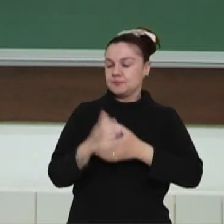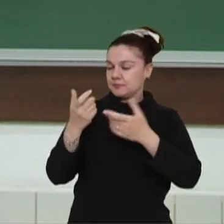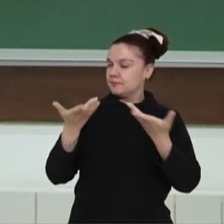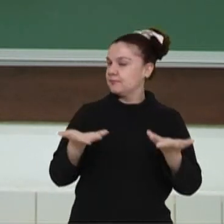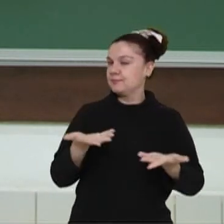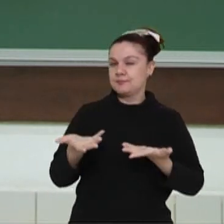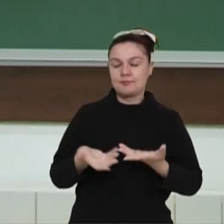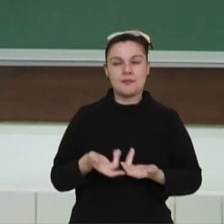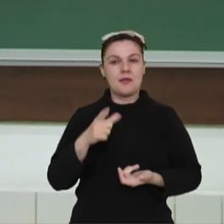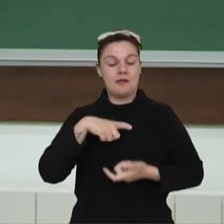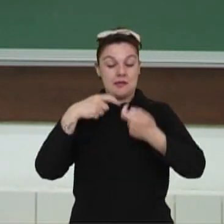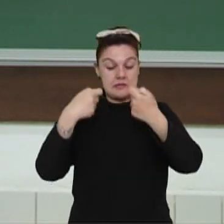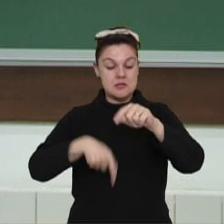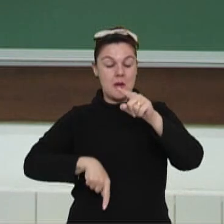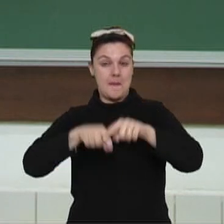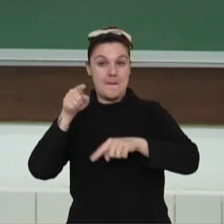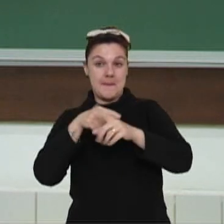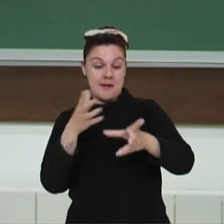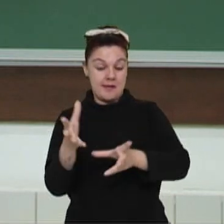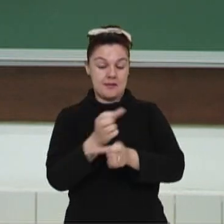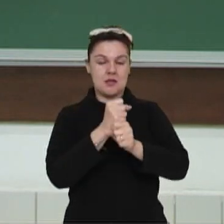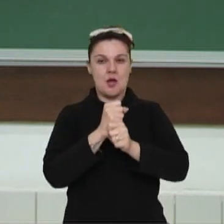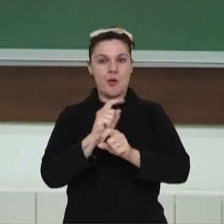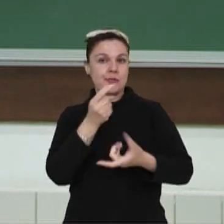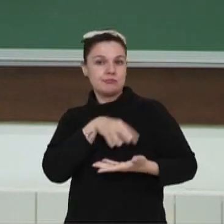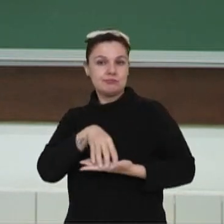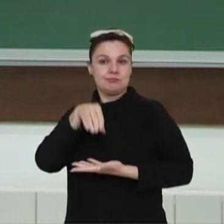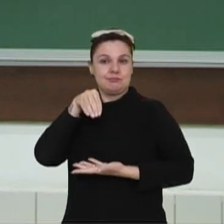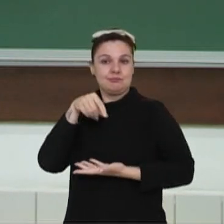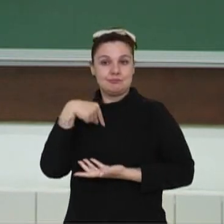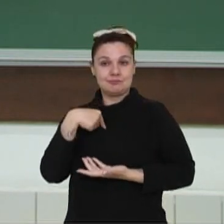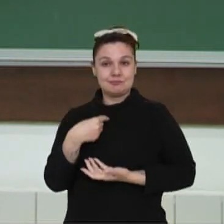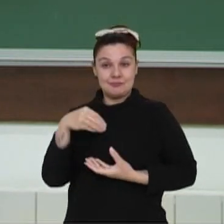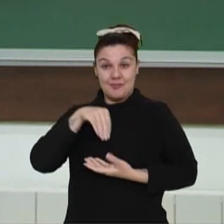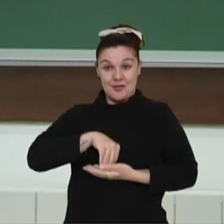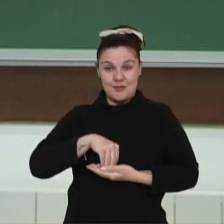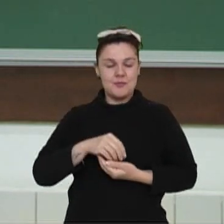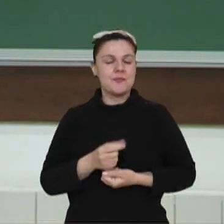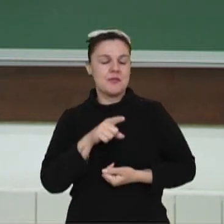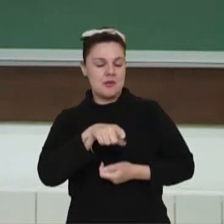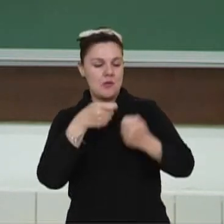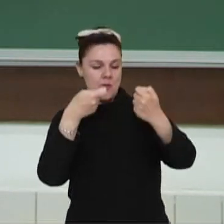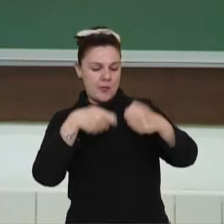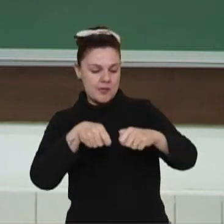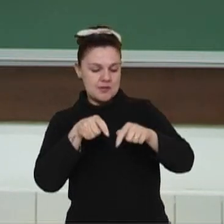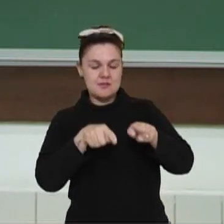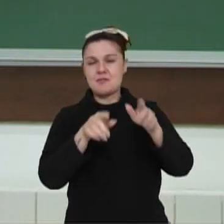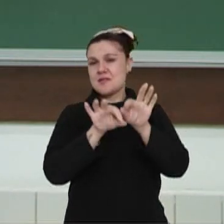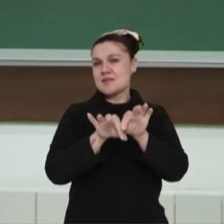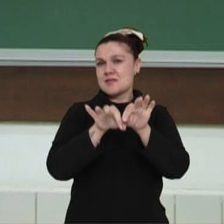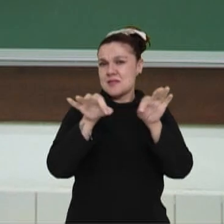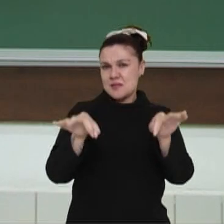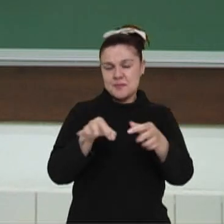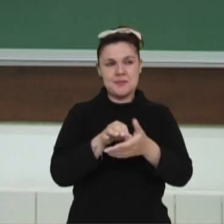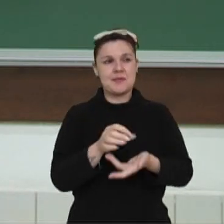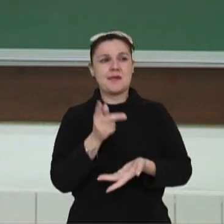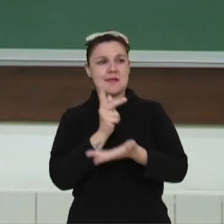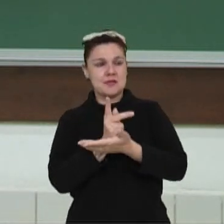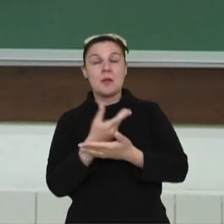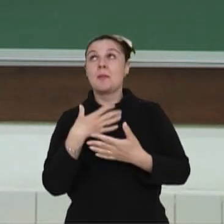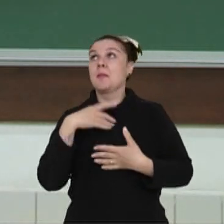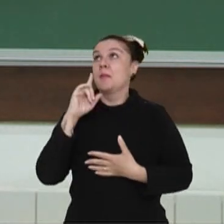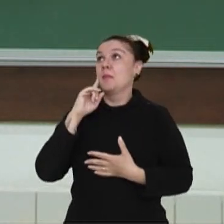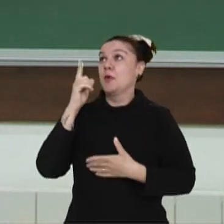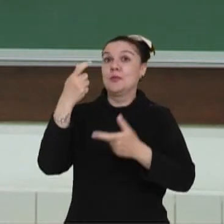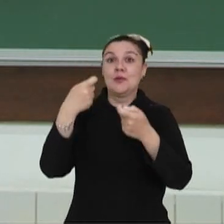necessidades materiais ou imateriais. Materiais seriam essas, né, simples e que assim a gente fala, meu